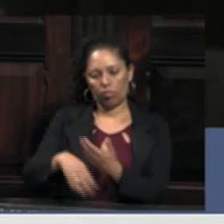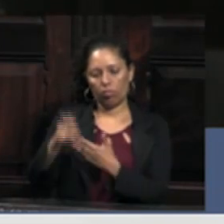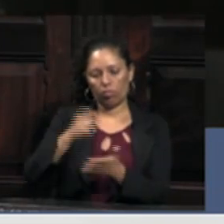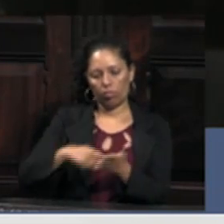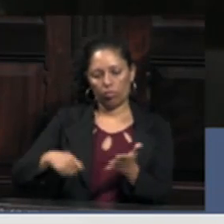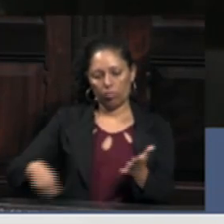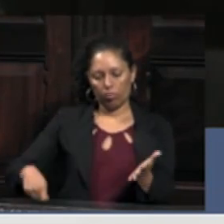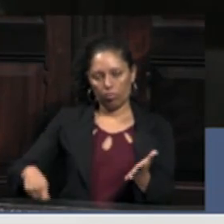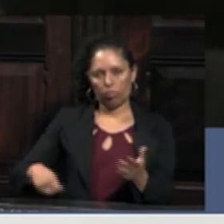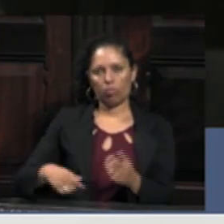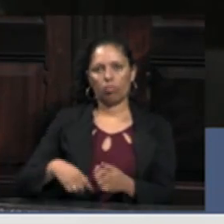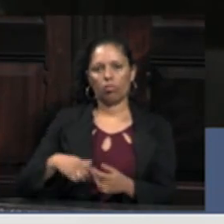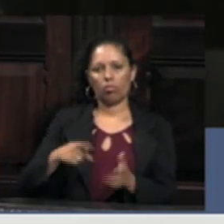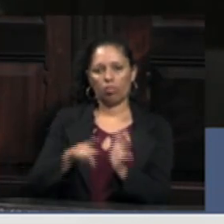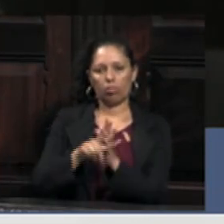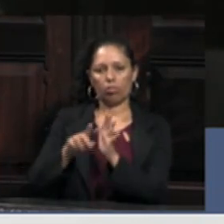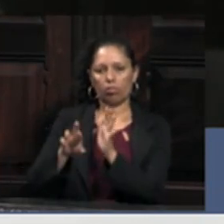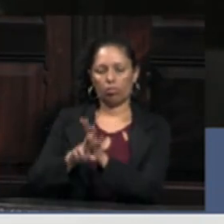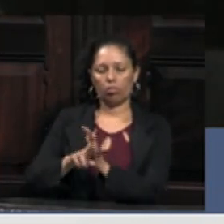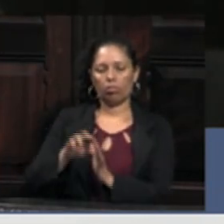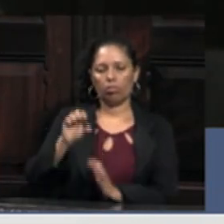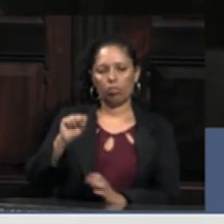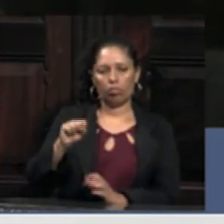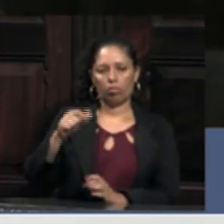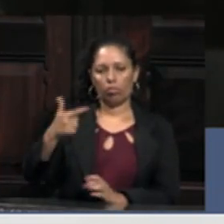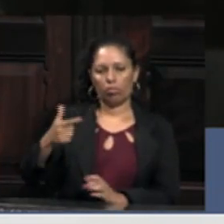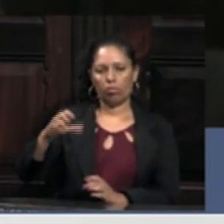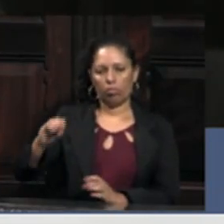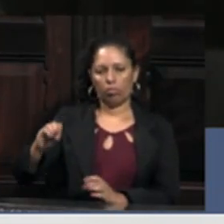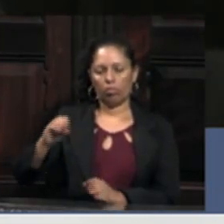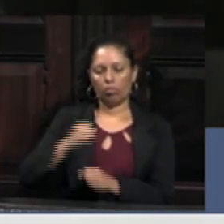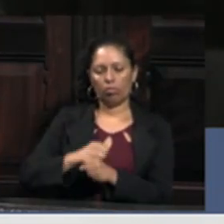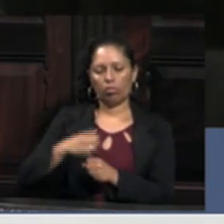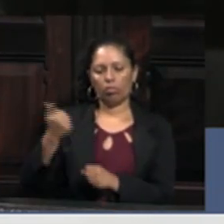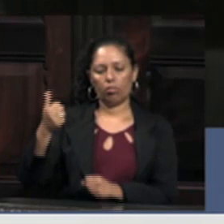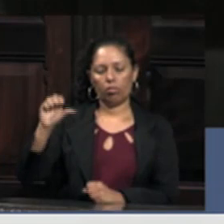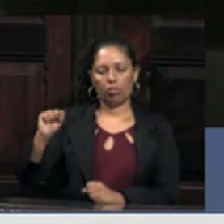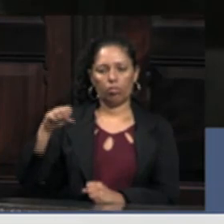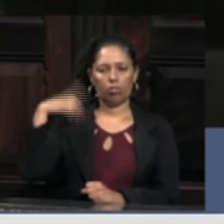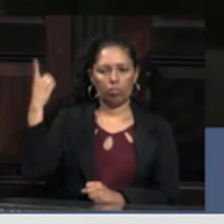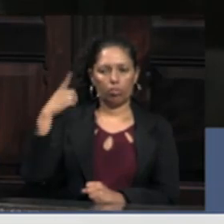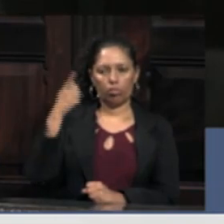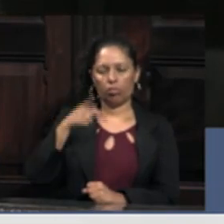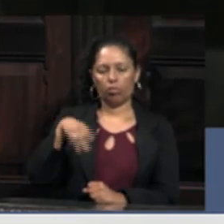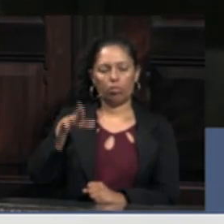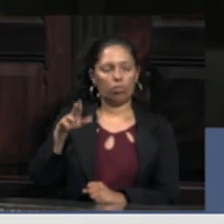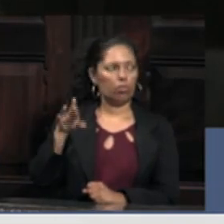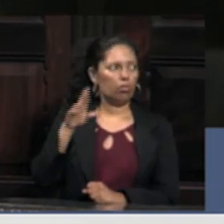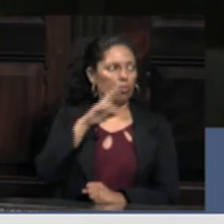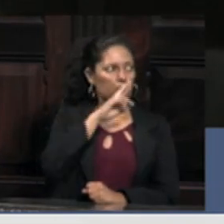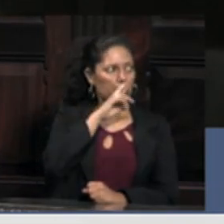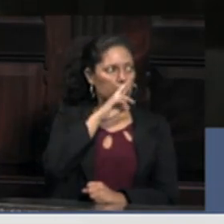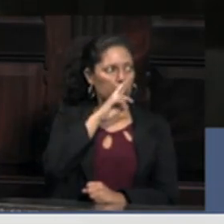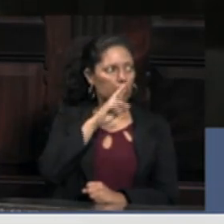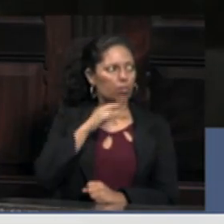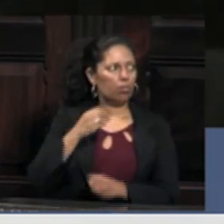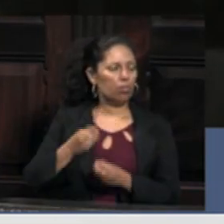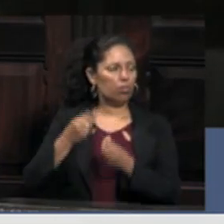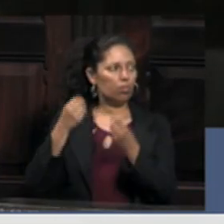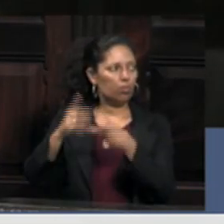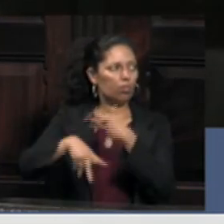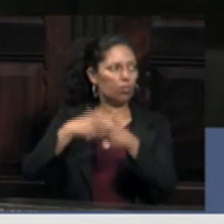aprovado, vai à promulgação. Projeto de resolução 820/2018, de autoria do deputado Paulo Ramos. Concede o título de benemérito do Estado do Rio de